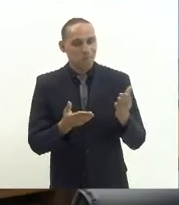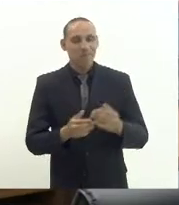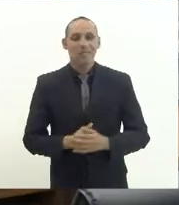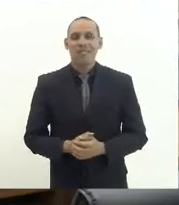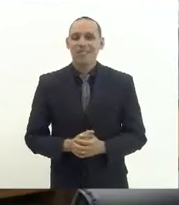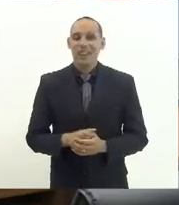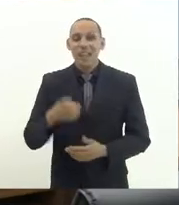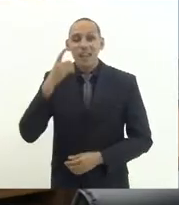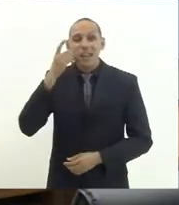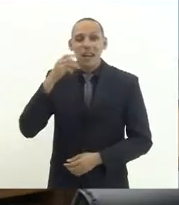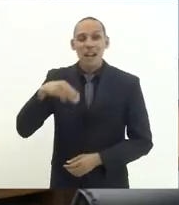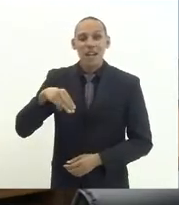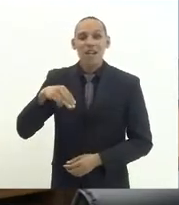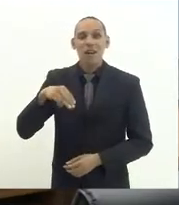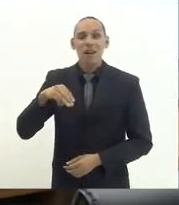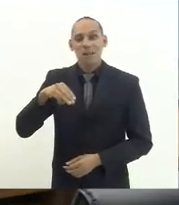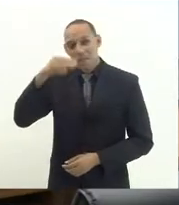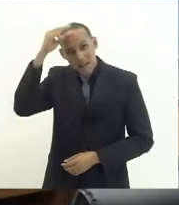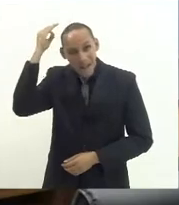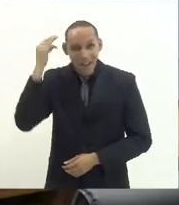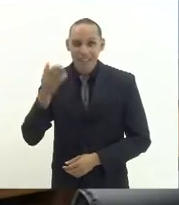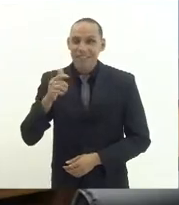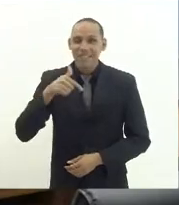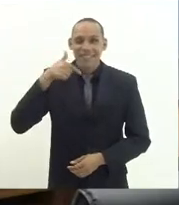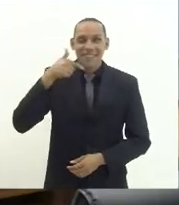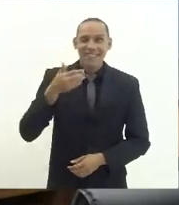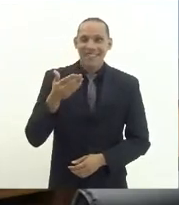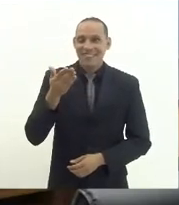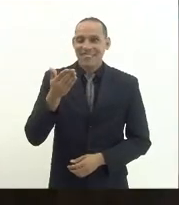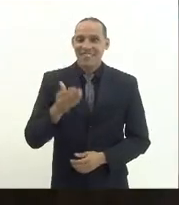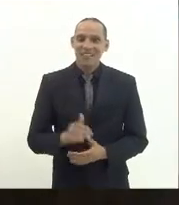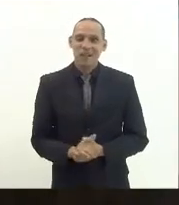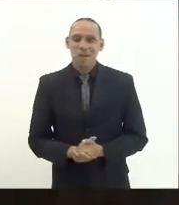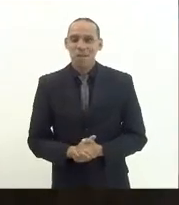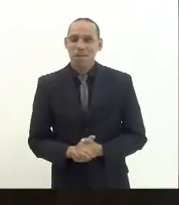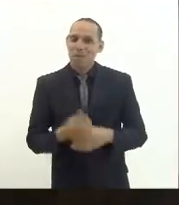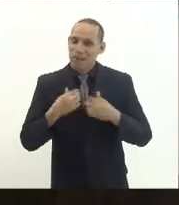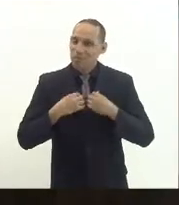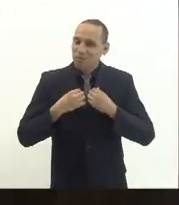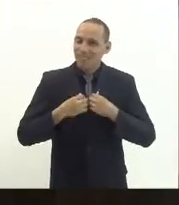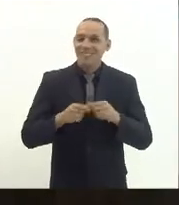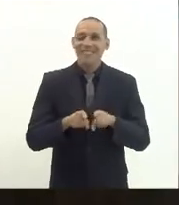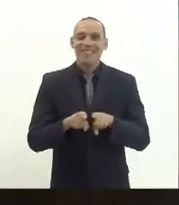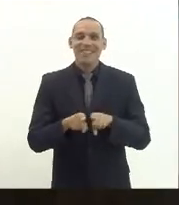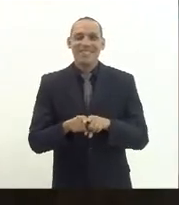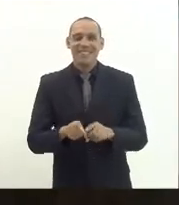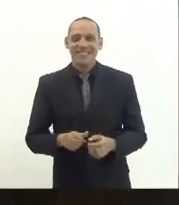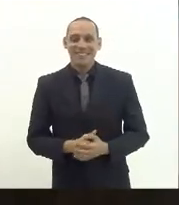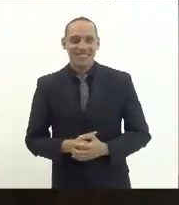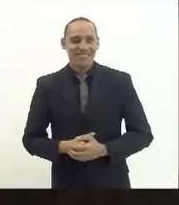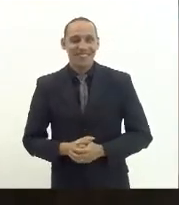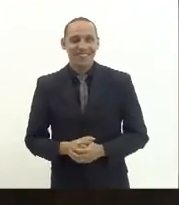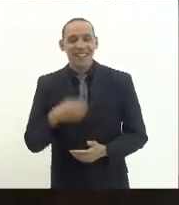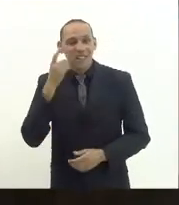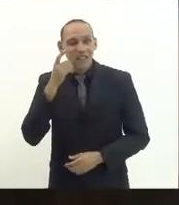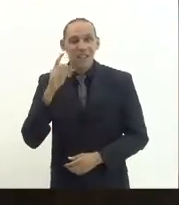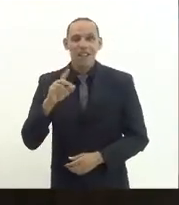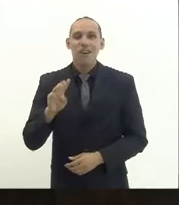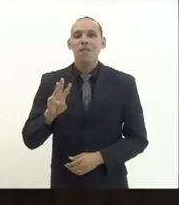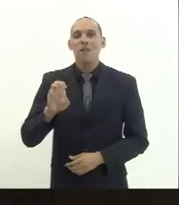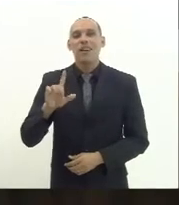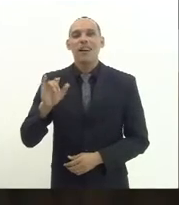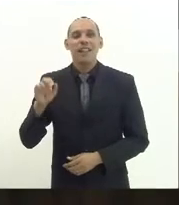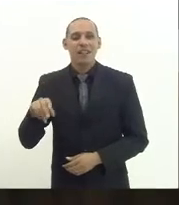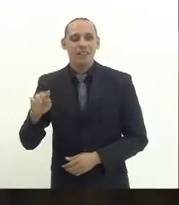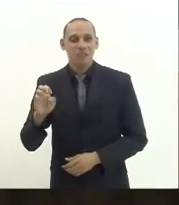Deputado Márcio Pacheco tá sorrindo é muito elegante deputado Hélio